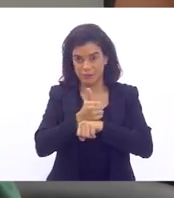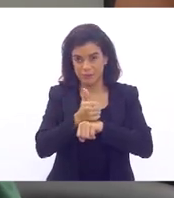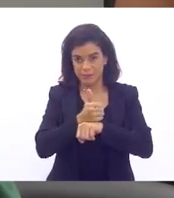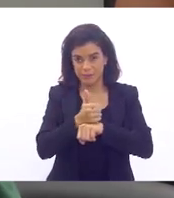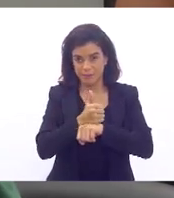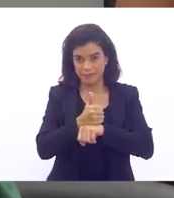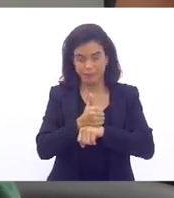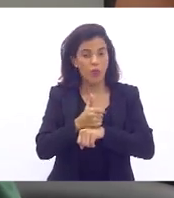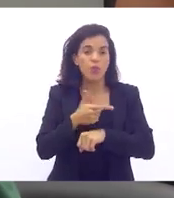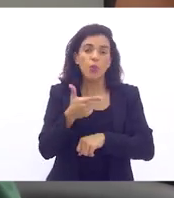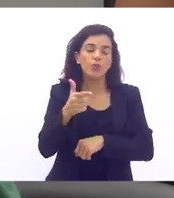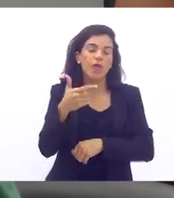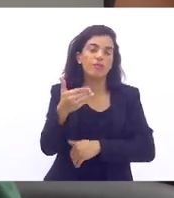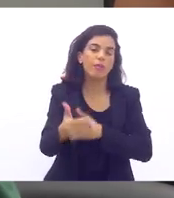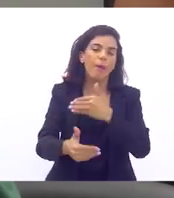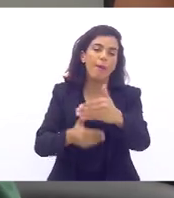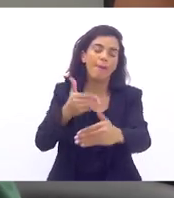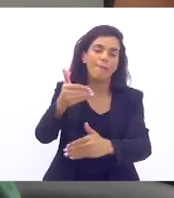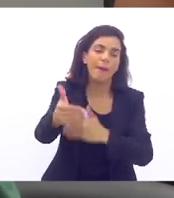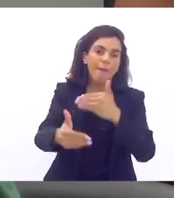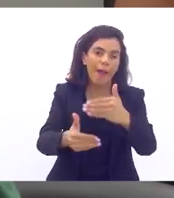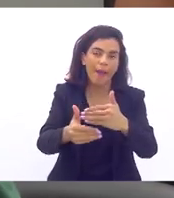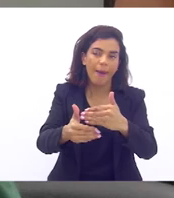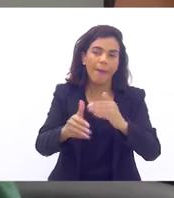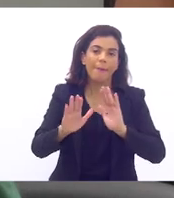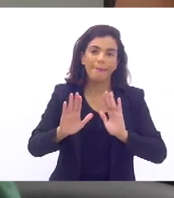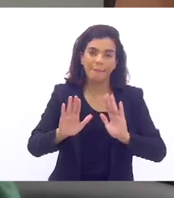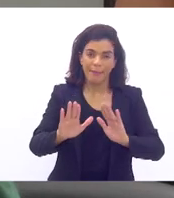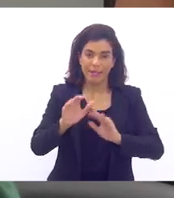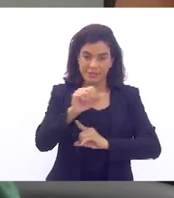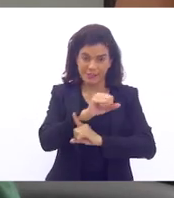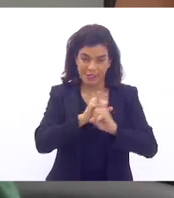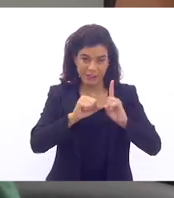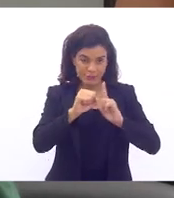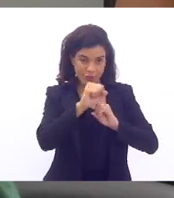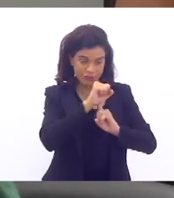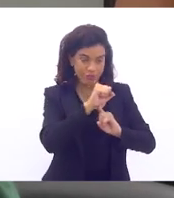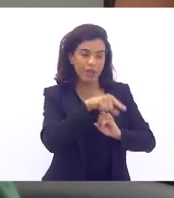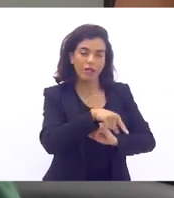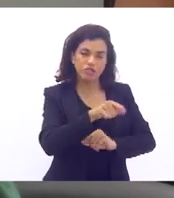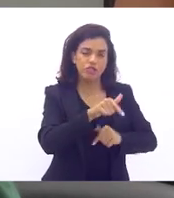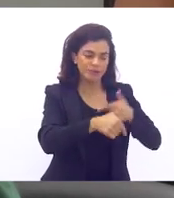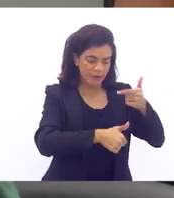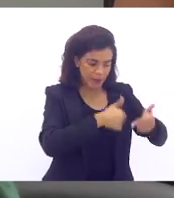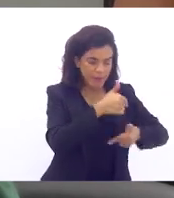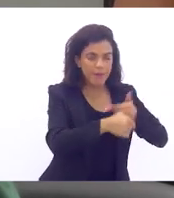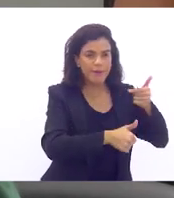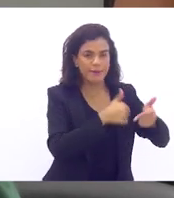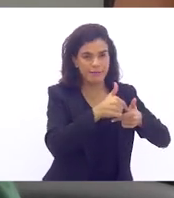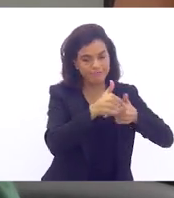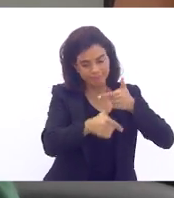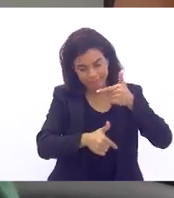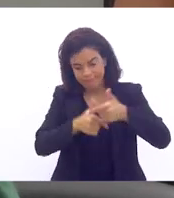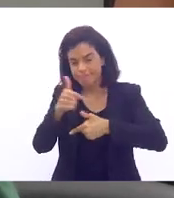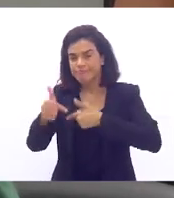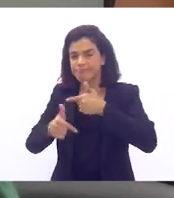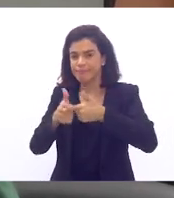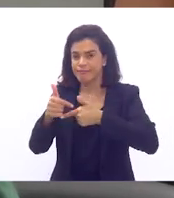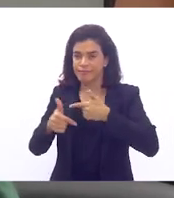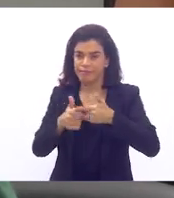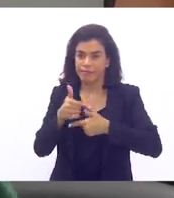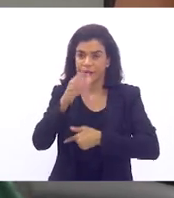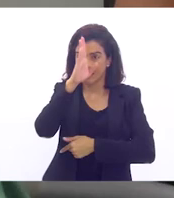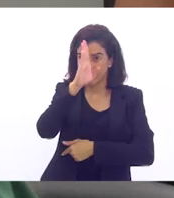não andou para frente mas a parte assim da sociedade a gente vem realizando e foi assim forma